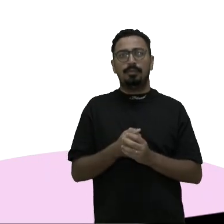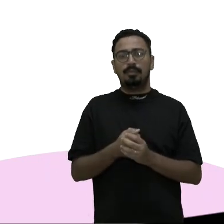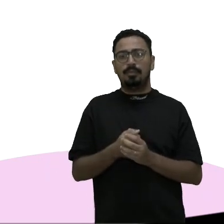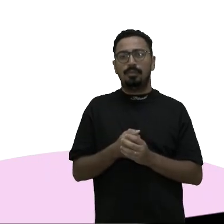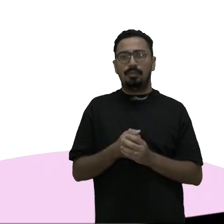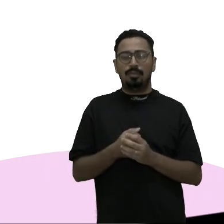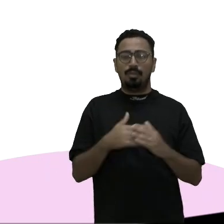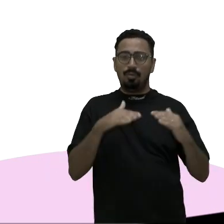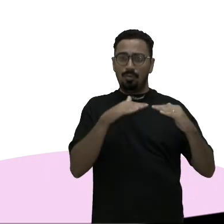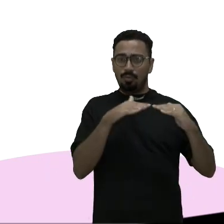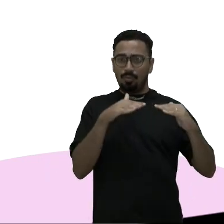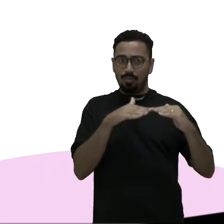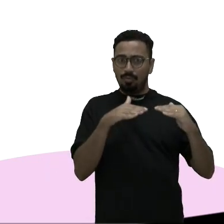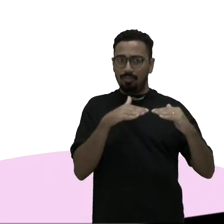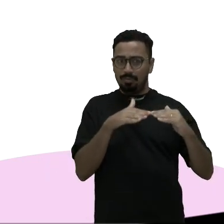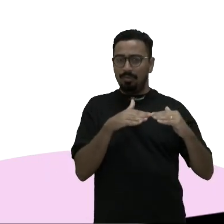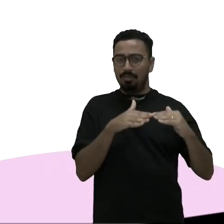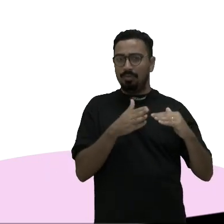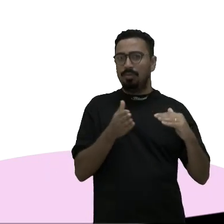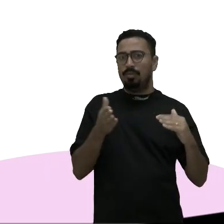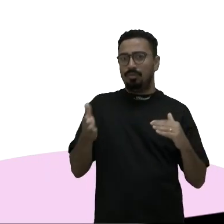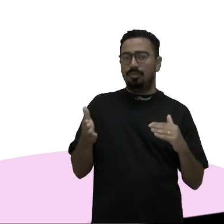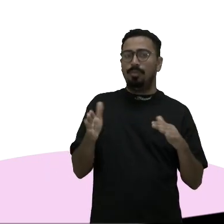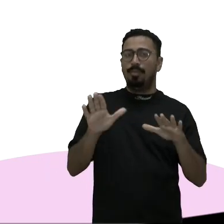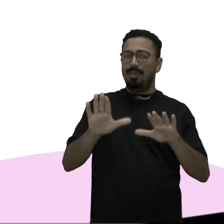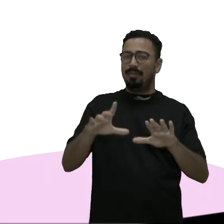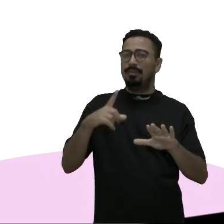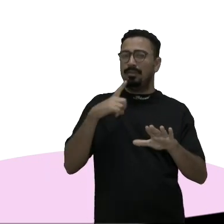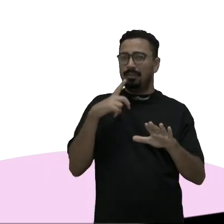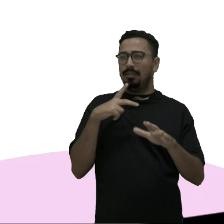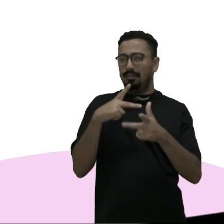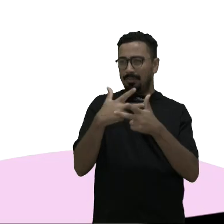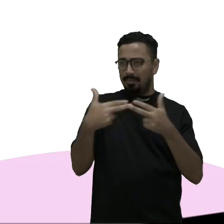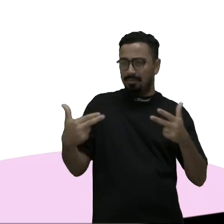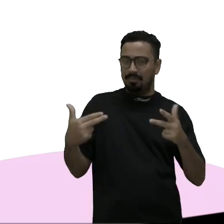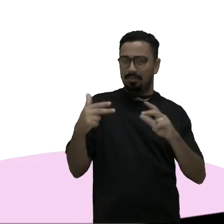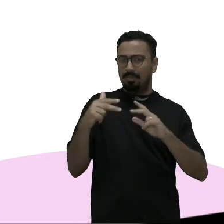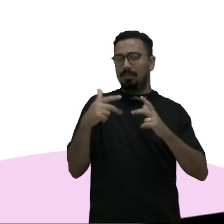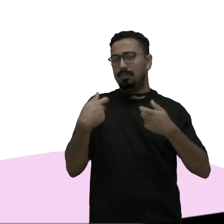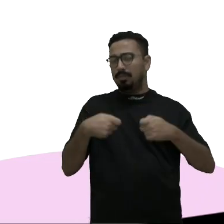concordando, né, com o parecer favorável com ressalvas do Tribunal de Contas.